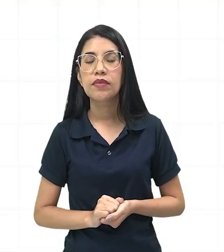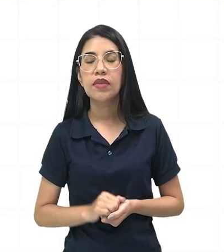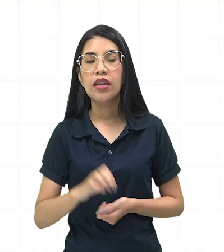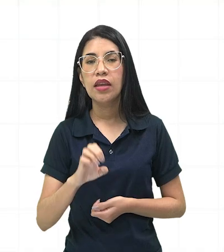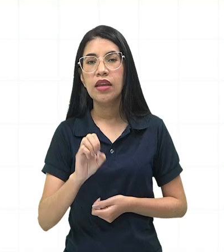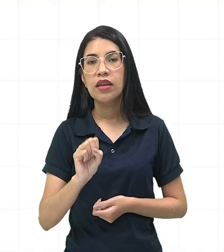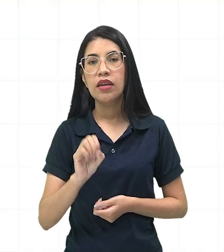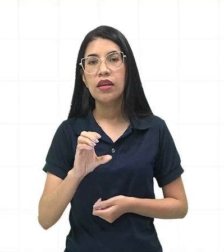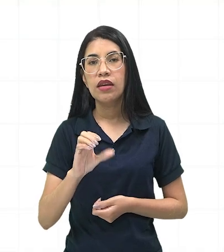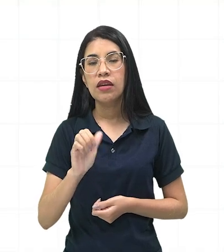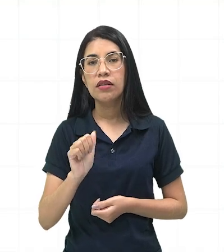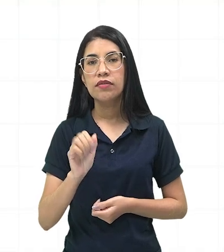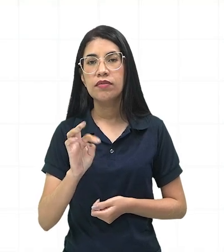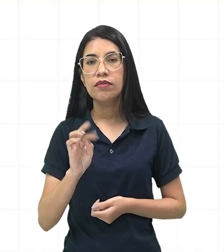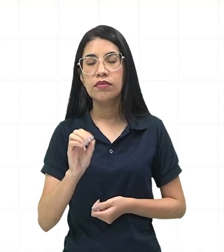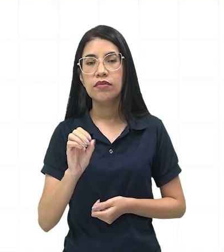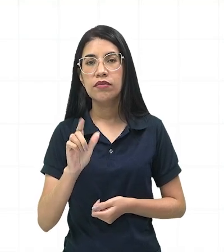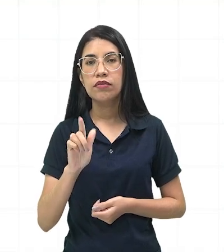escatologia.